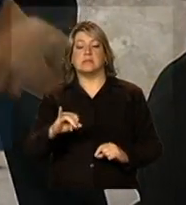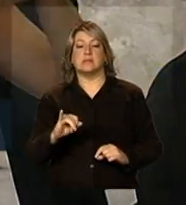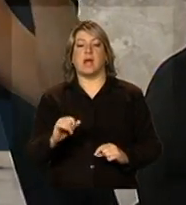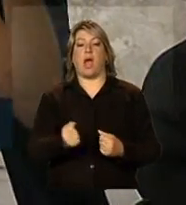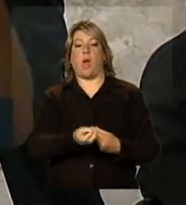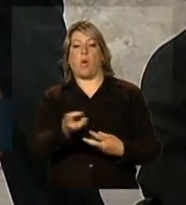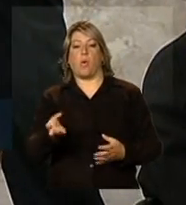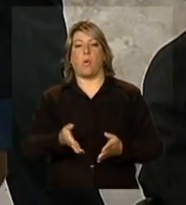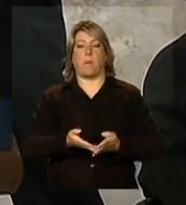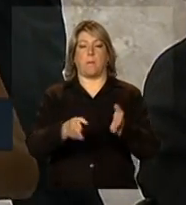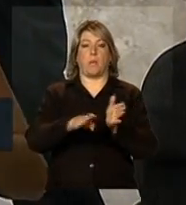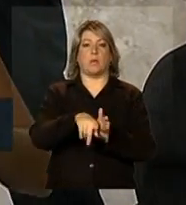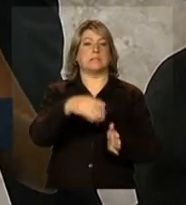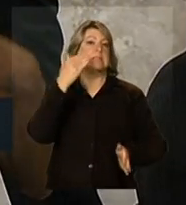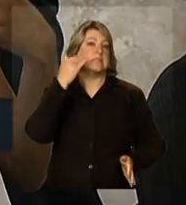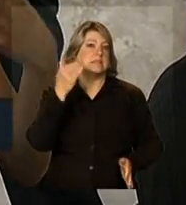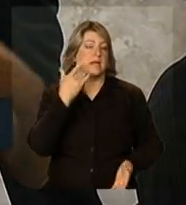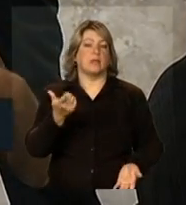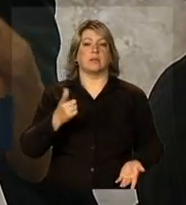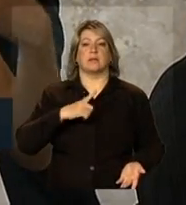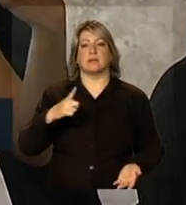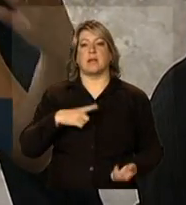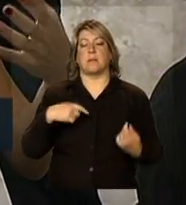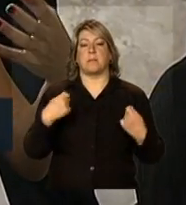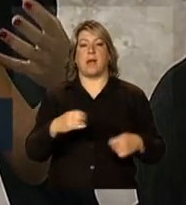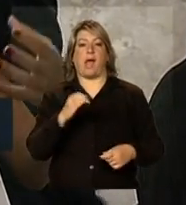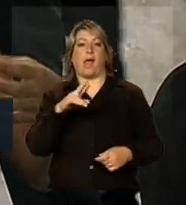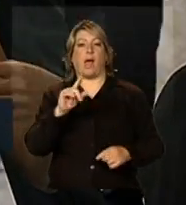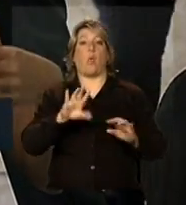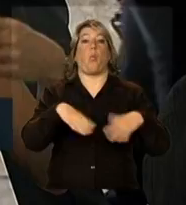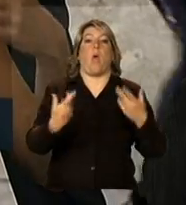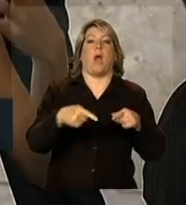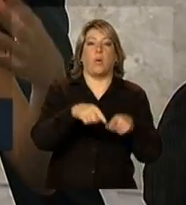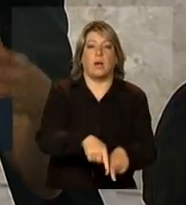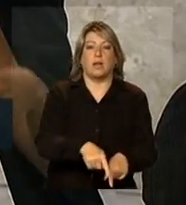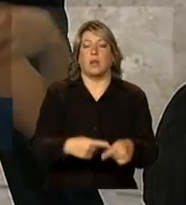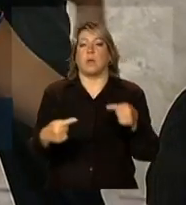grãos, no Porto de Santos determinada carga. Então, por isso, esses terminais